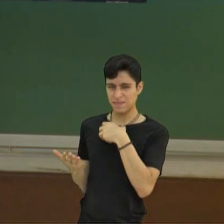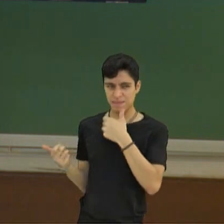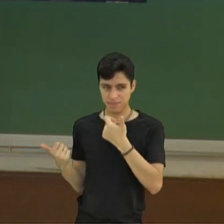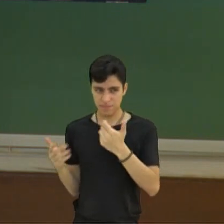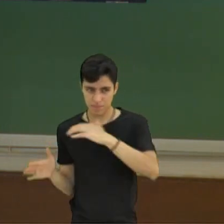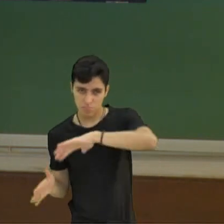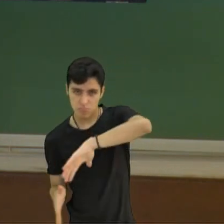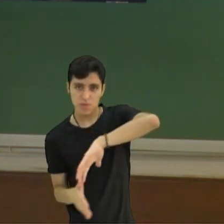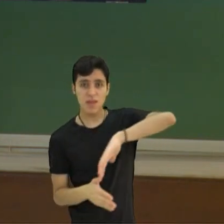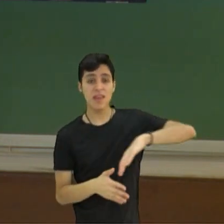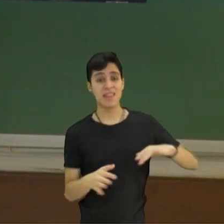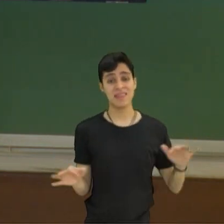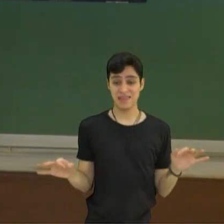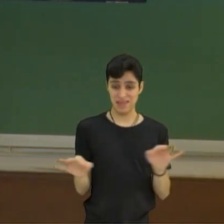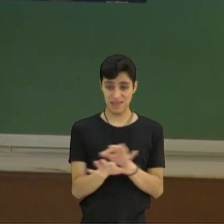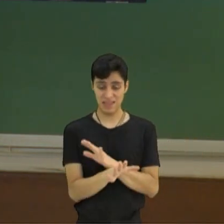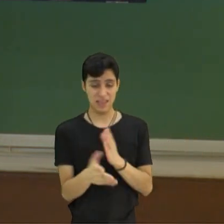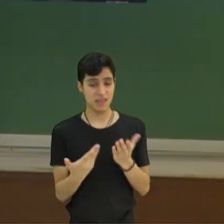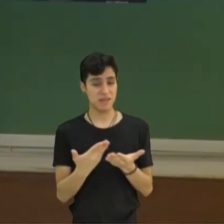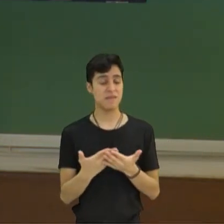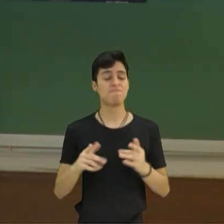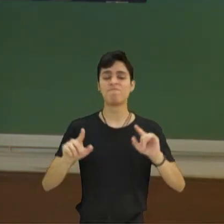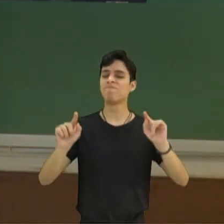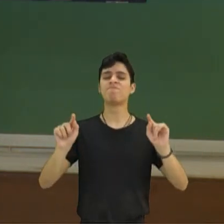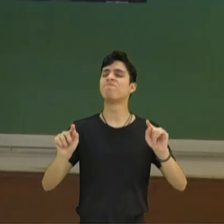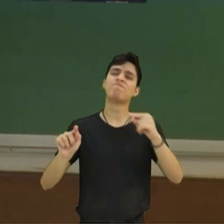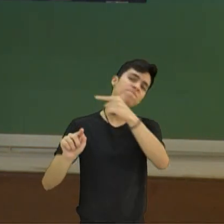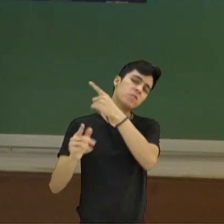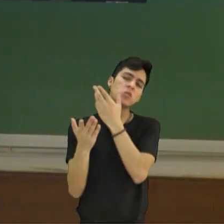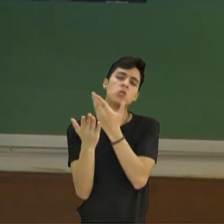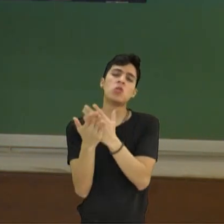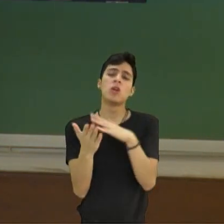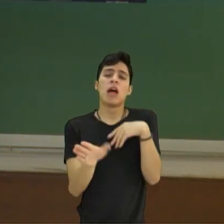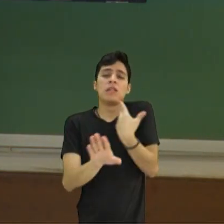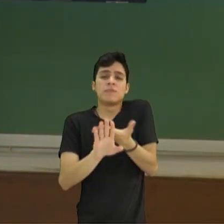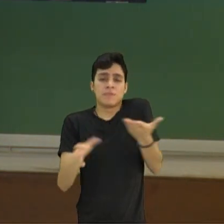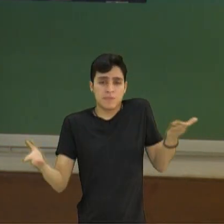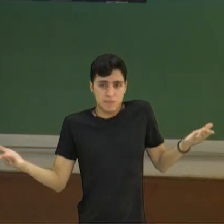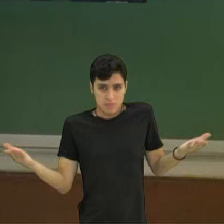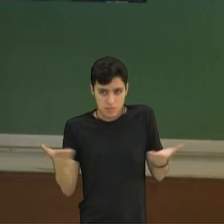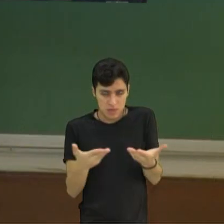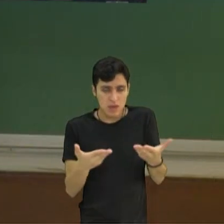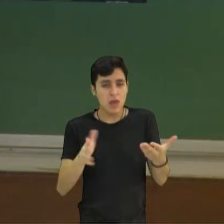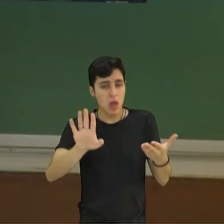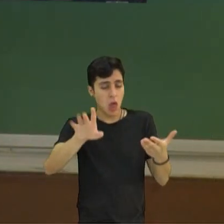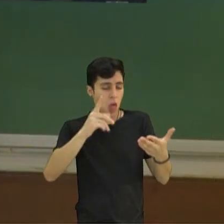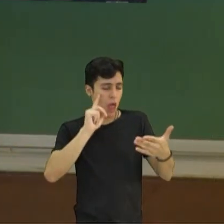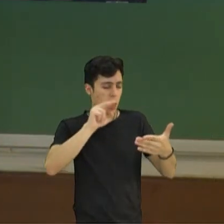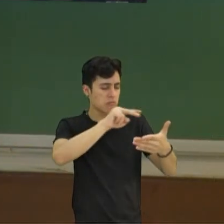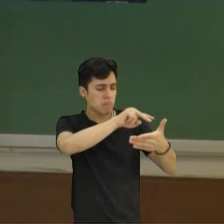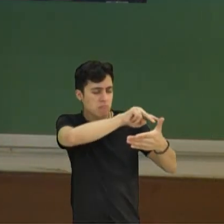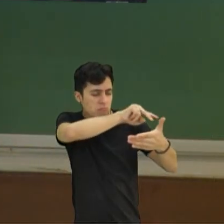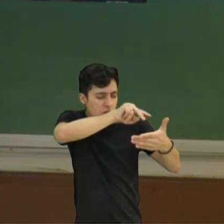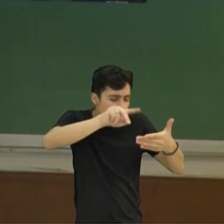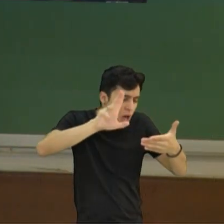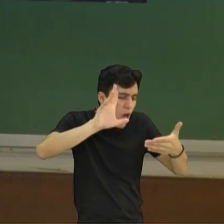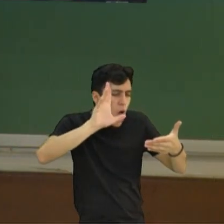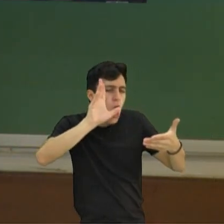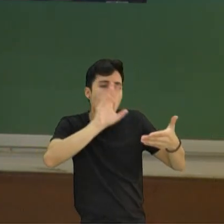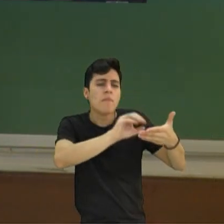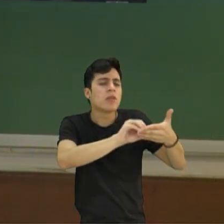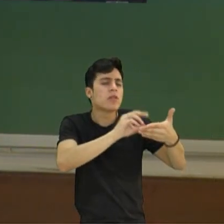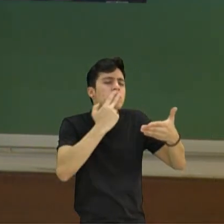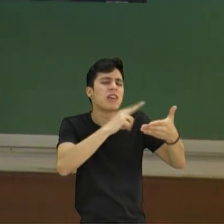Estamos chegando ao final da aula e o que vimos até o momento? Realizamos a leitura e compreensão de uma carta do